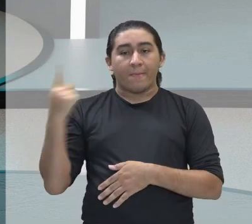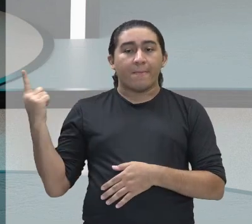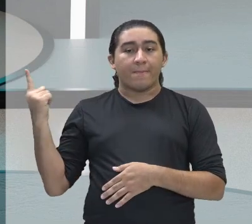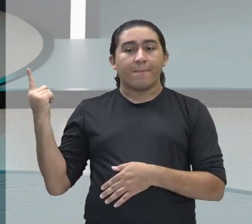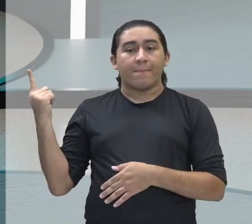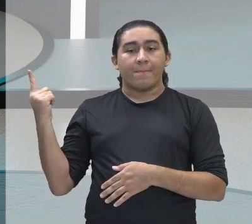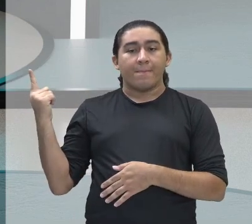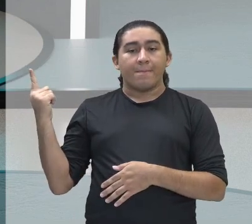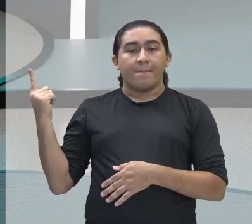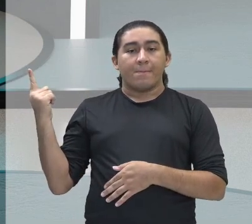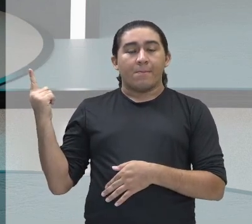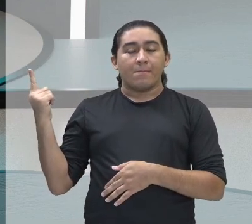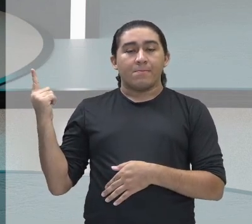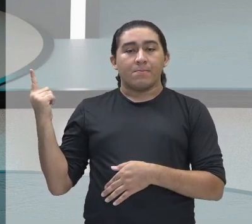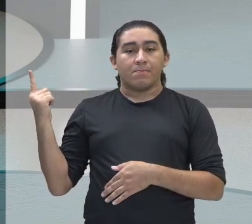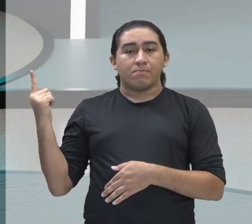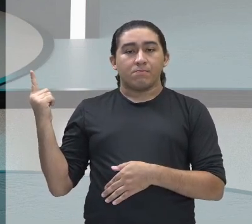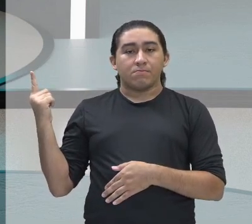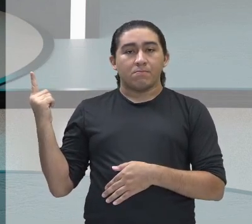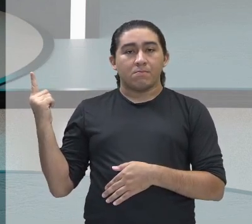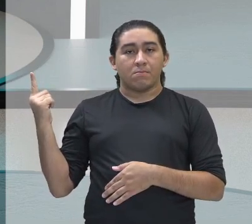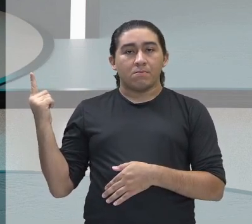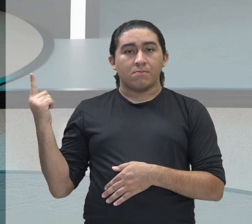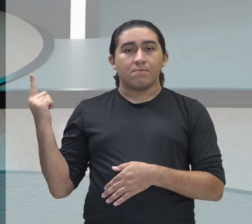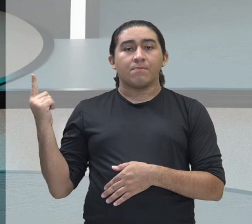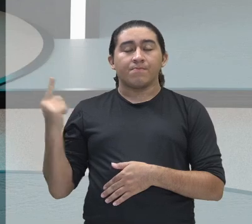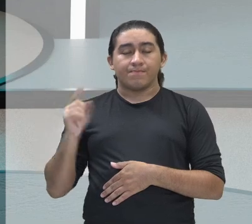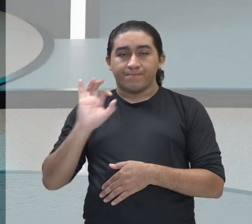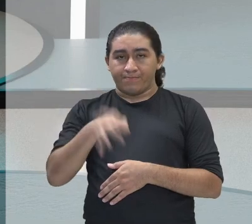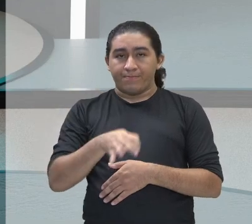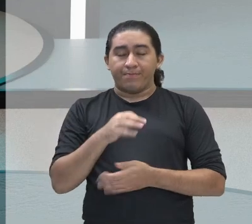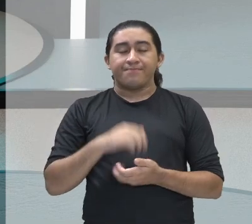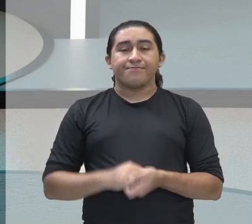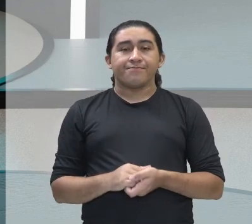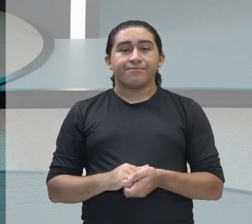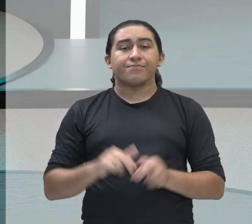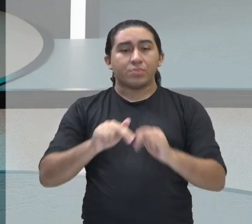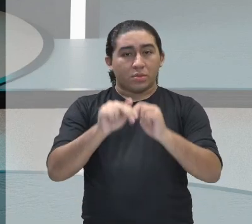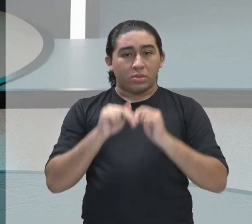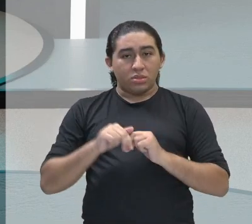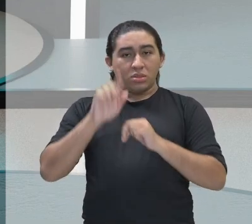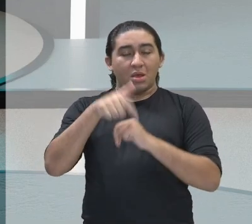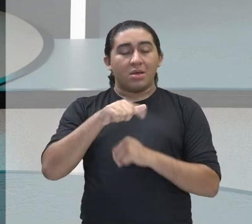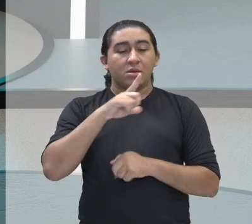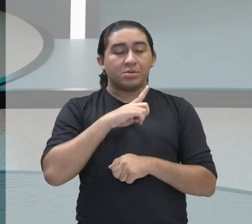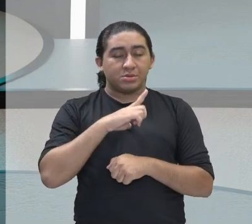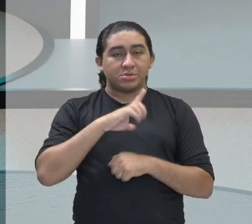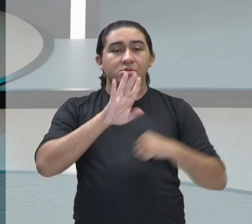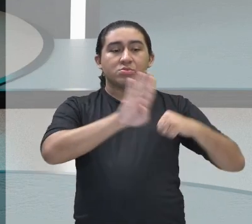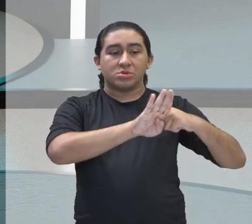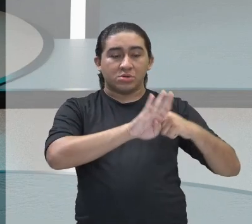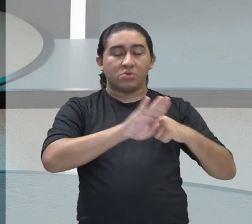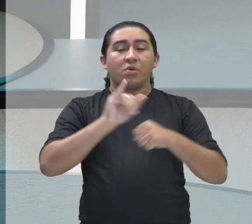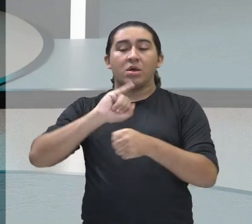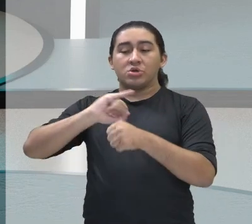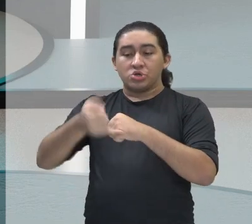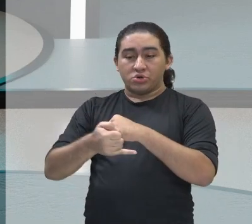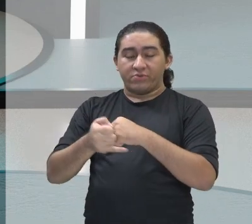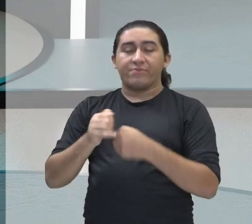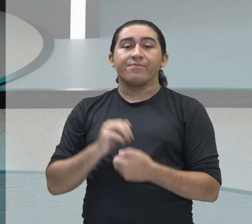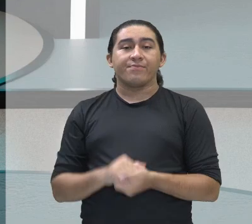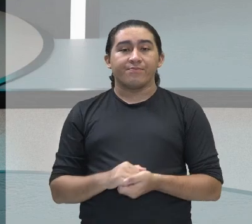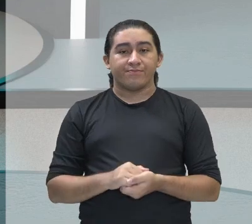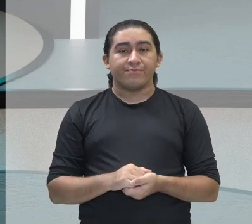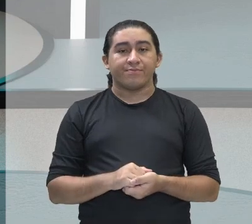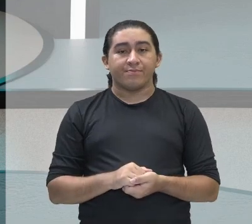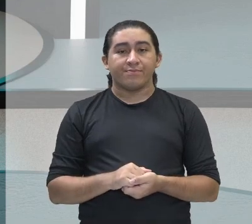wild. Os leões são selvagens, tá certo? Então, nesse caso, vem substantivo, adjetivo. O que contraria